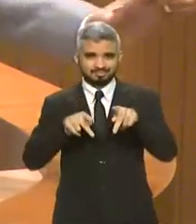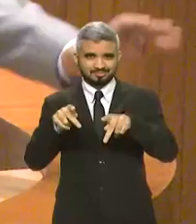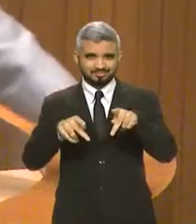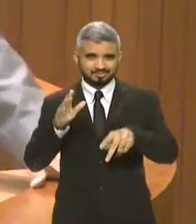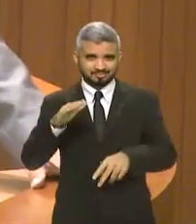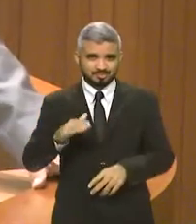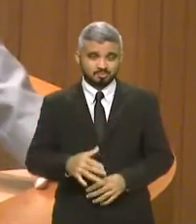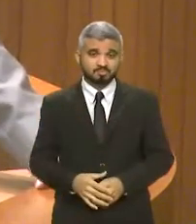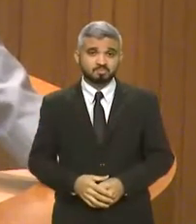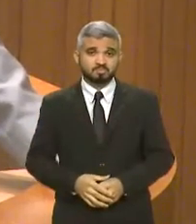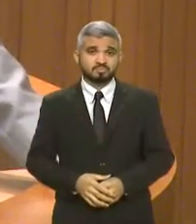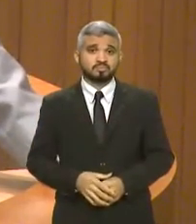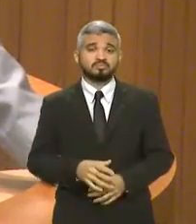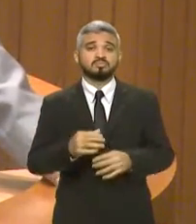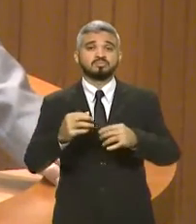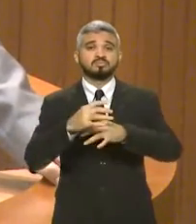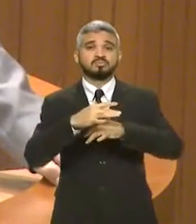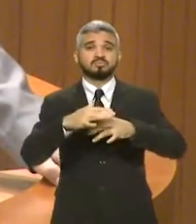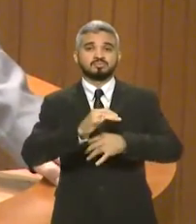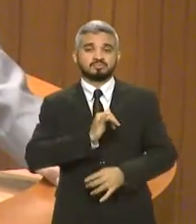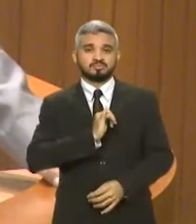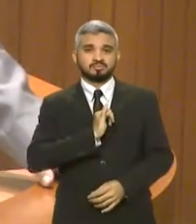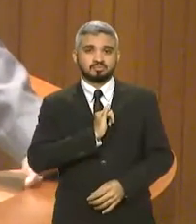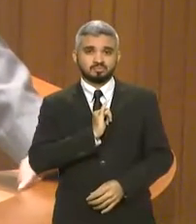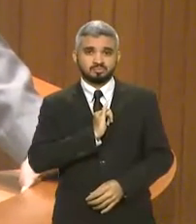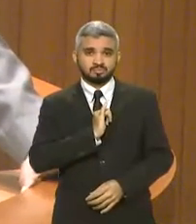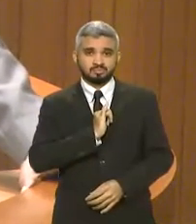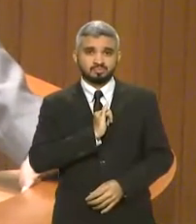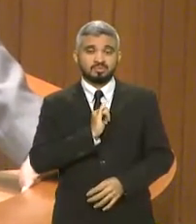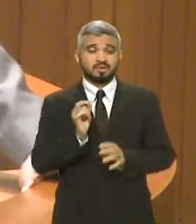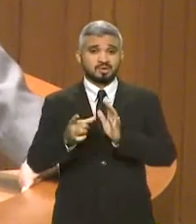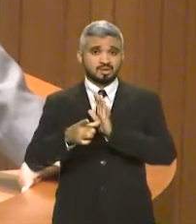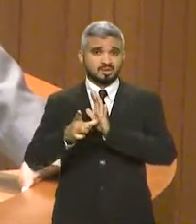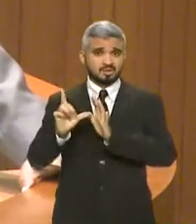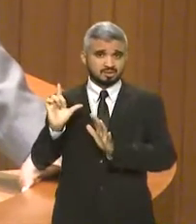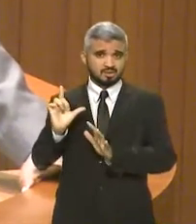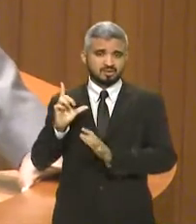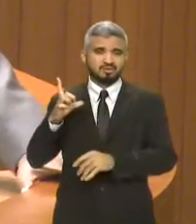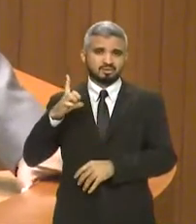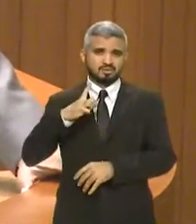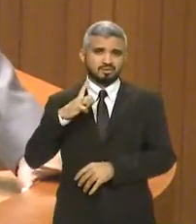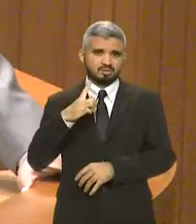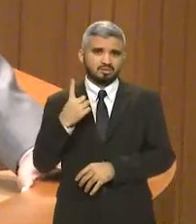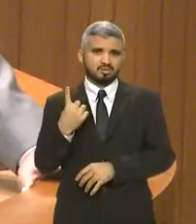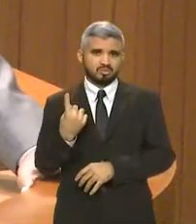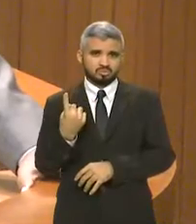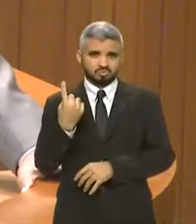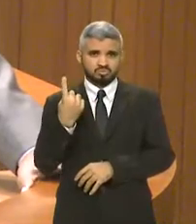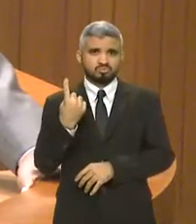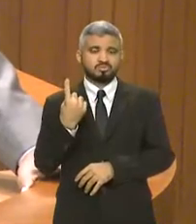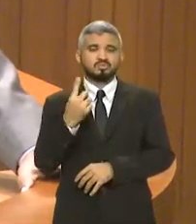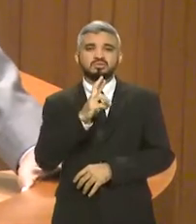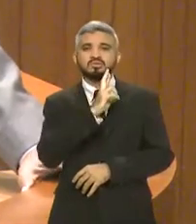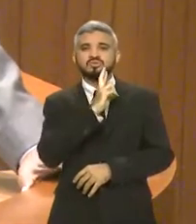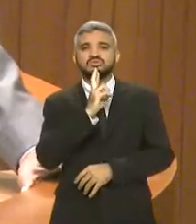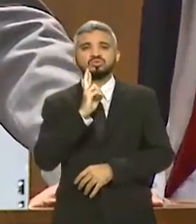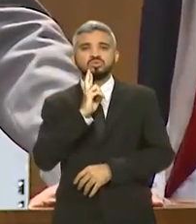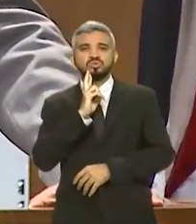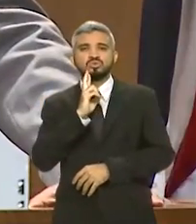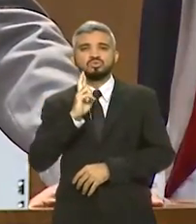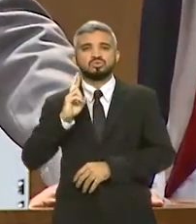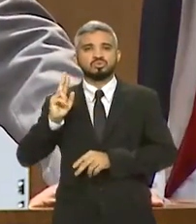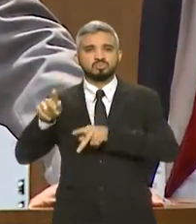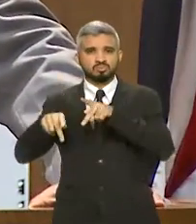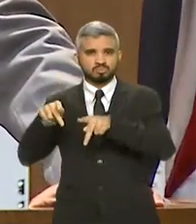Em Imperatriz, nós já tínhamos um restaurante popular e universitário. Lembro